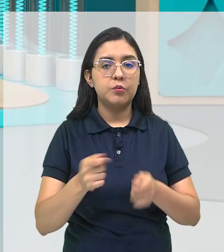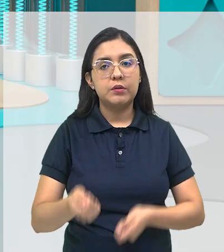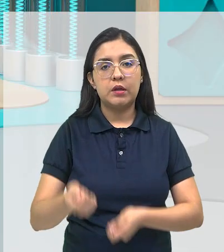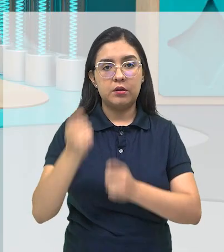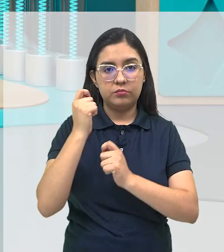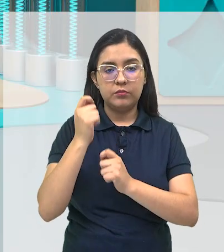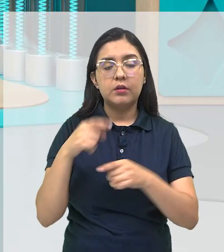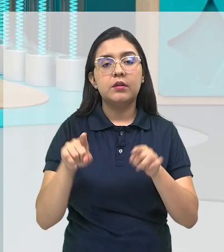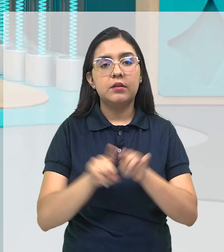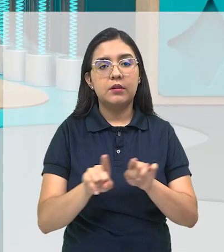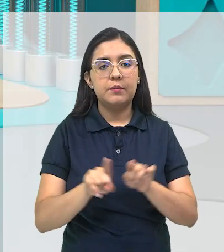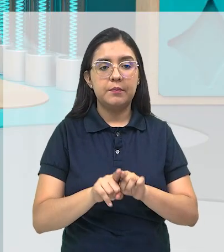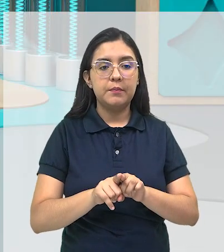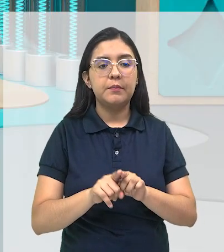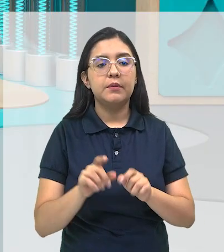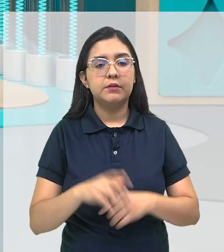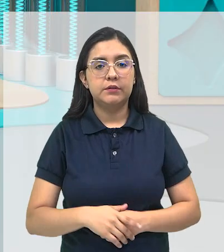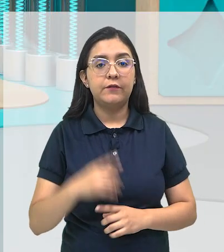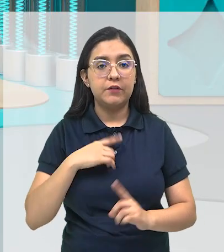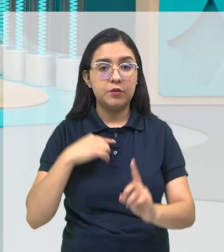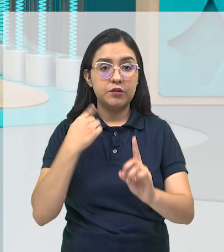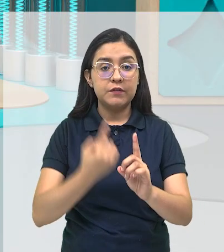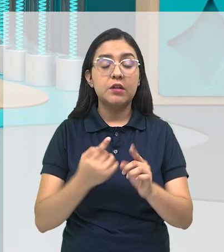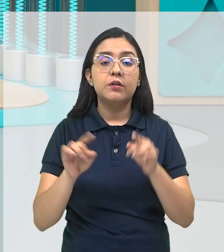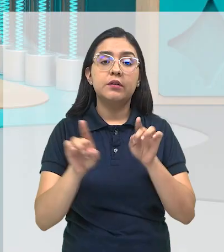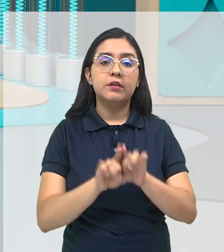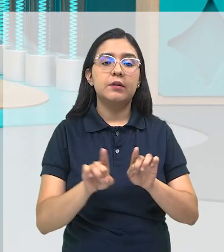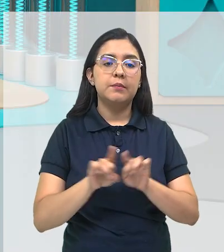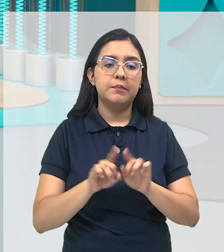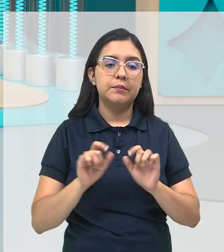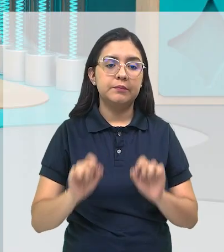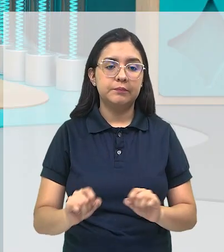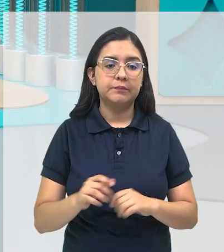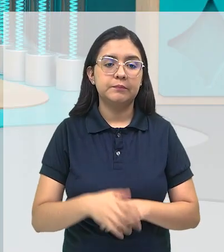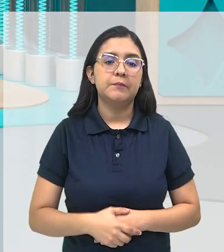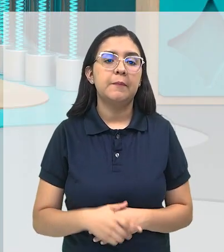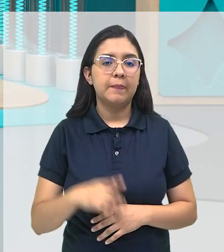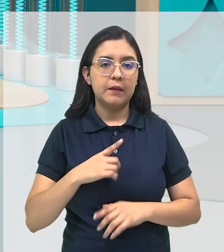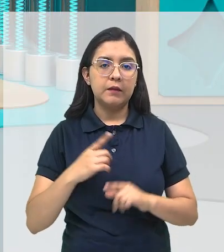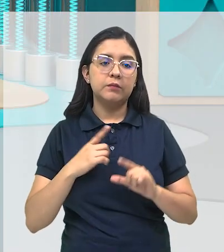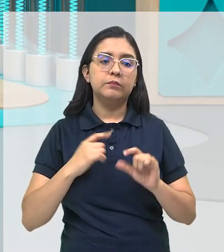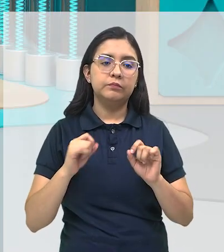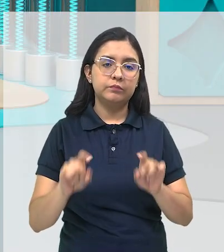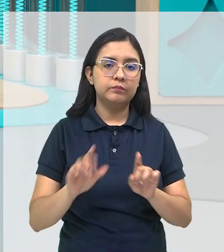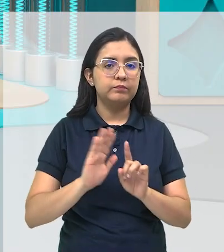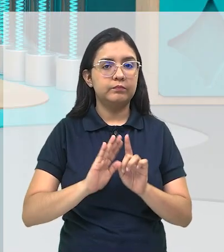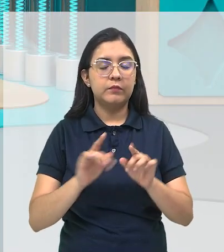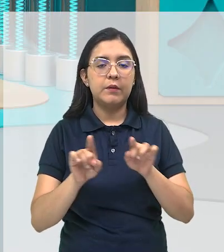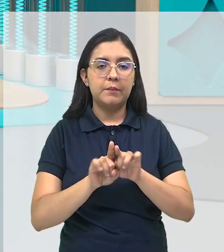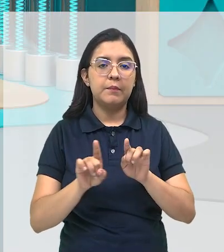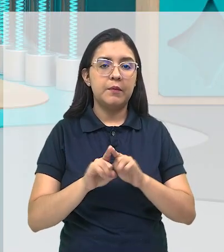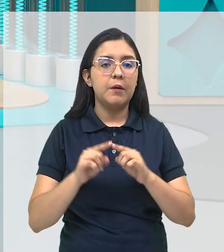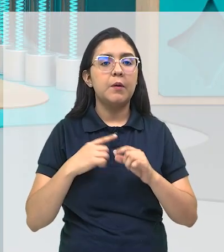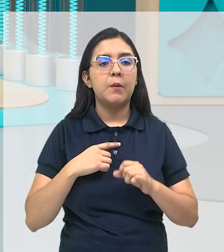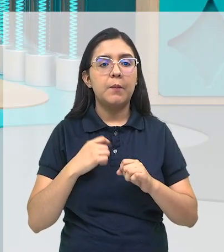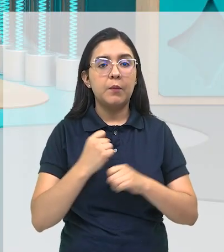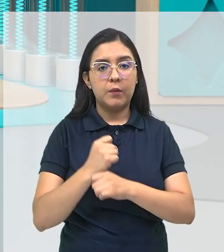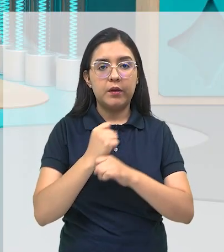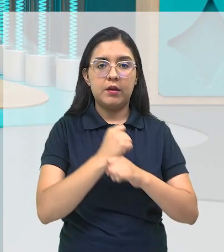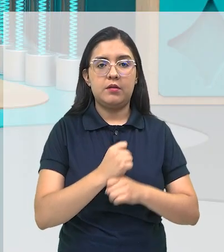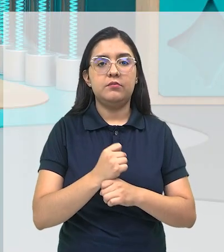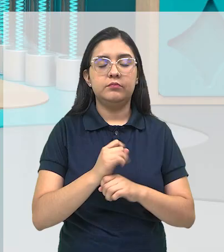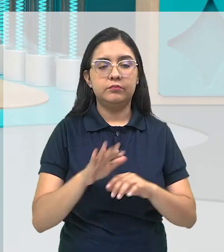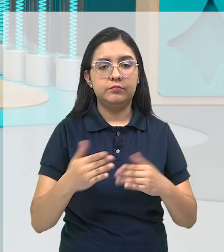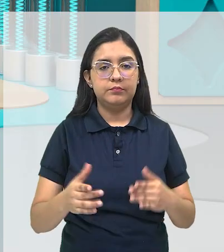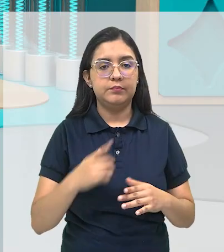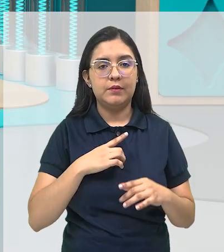ombro, colocar o taco na frente do adversário, empurrar deliberadamente o adversário ou ainda bloquear o taco do adversário